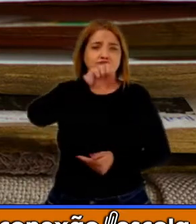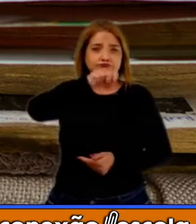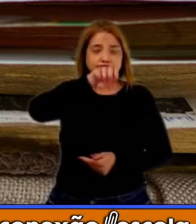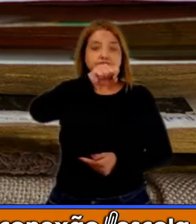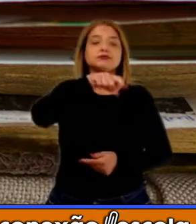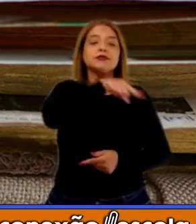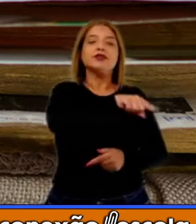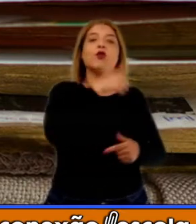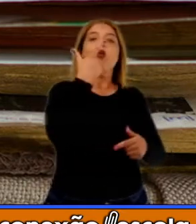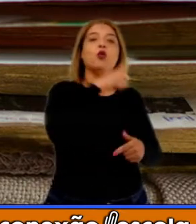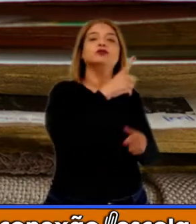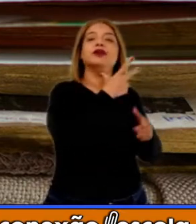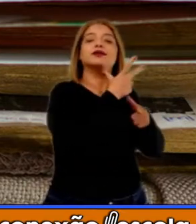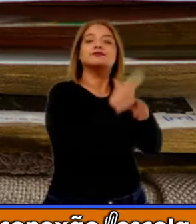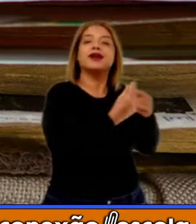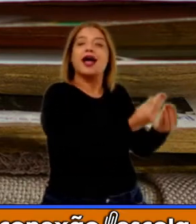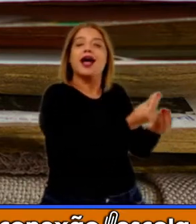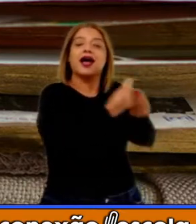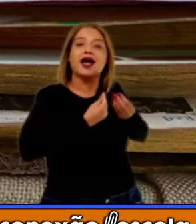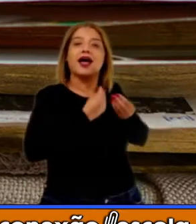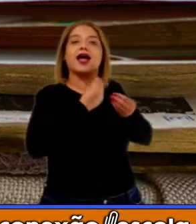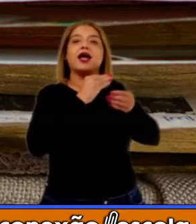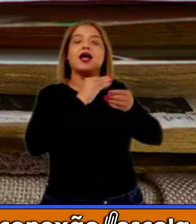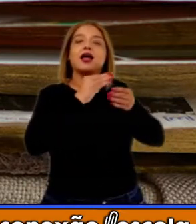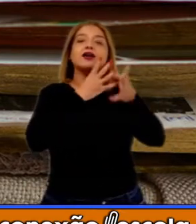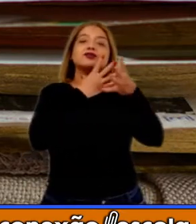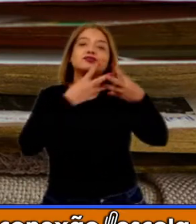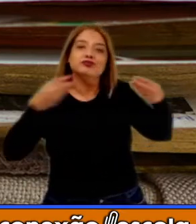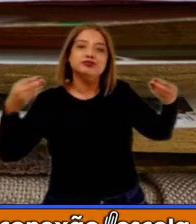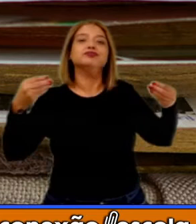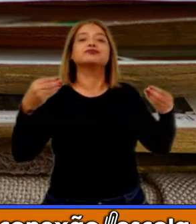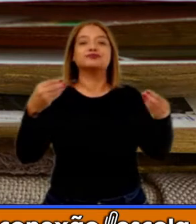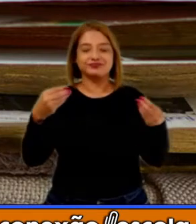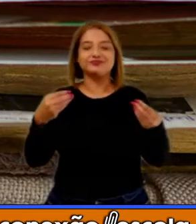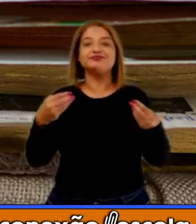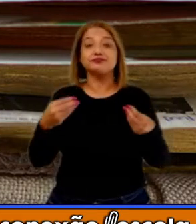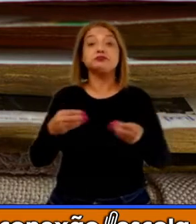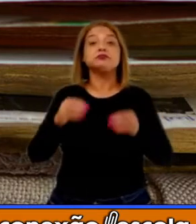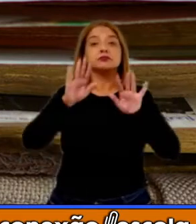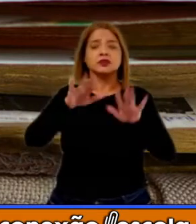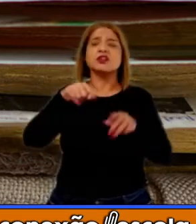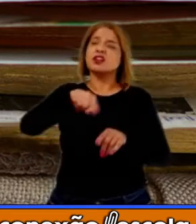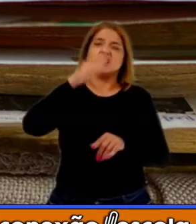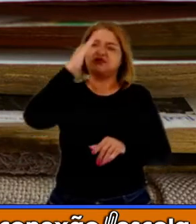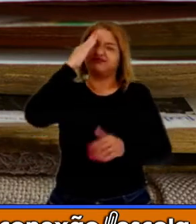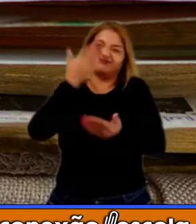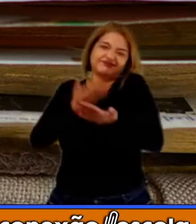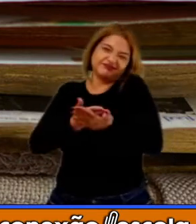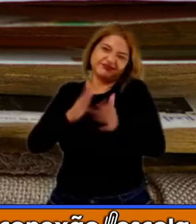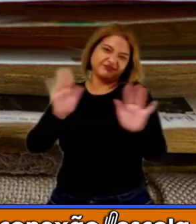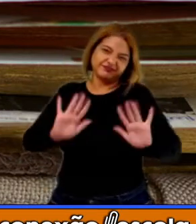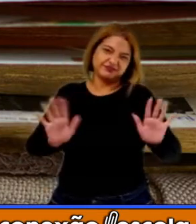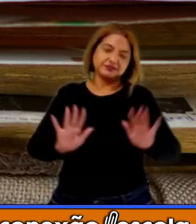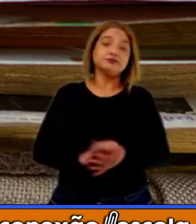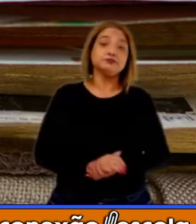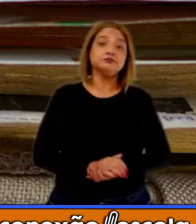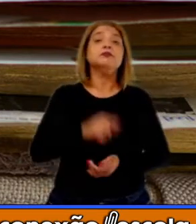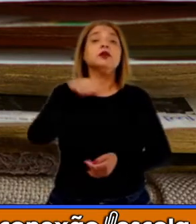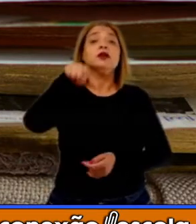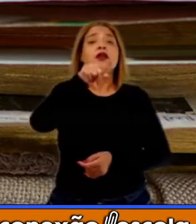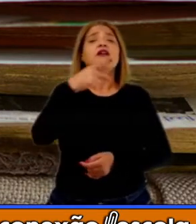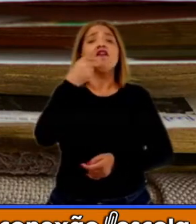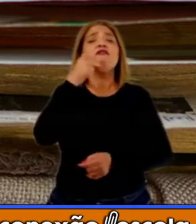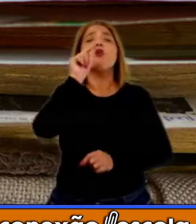uma crença. Quando nós falamos que o jabuti é um animal capturado fácil,